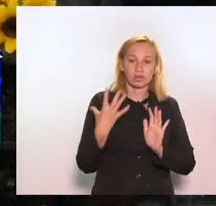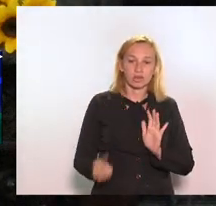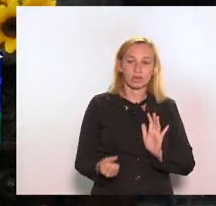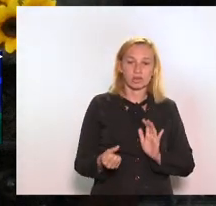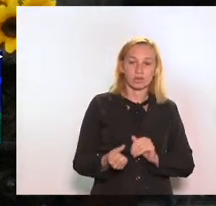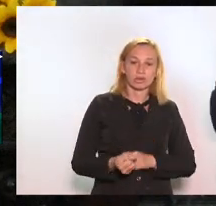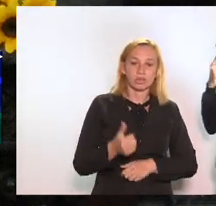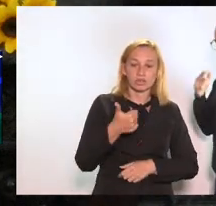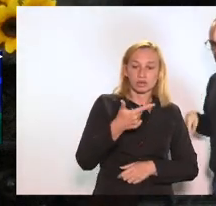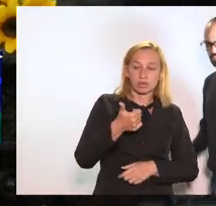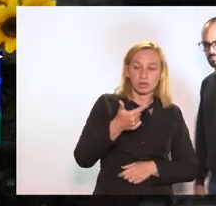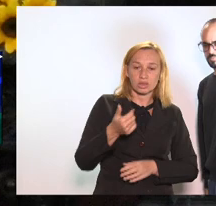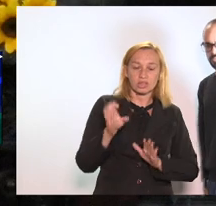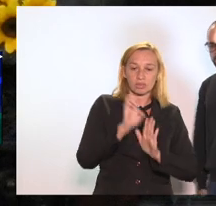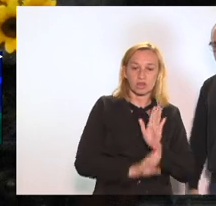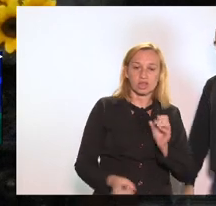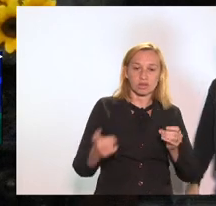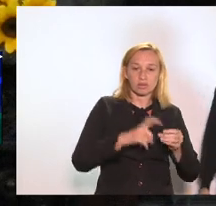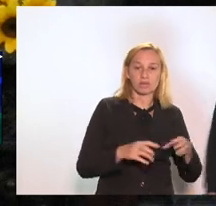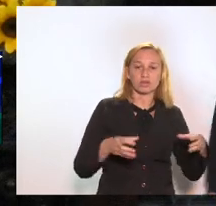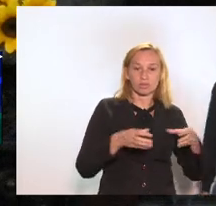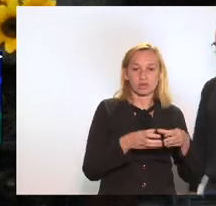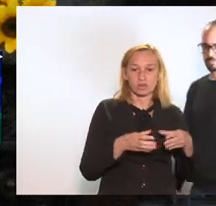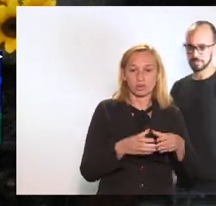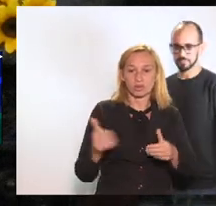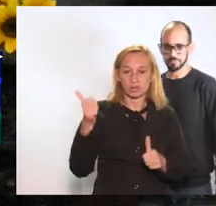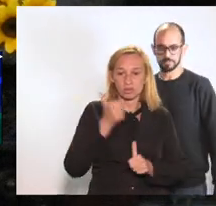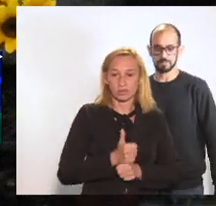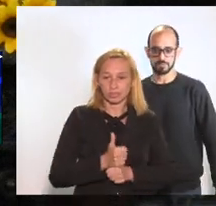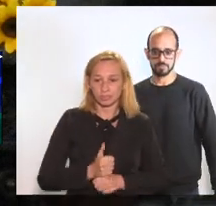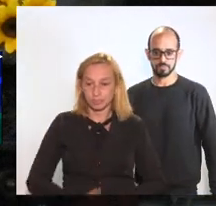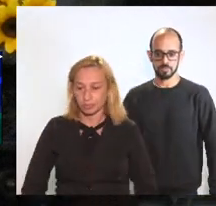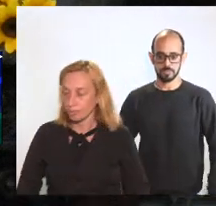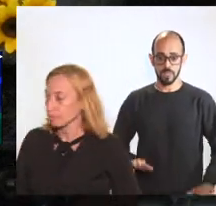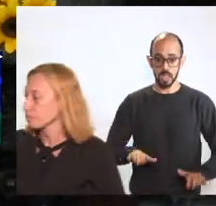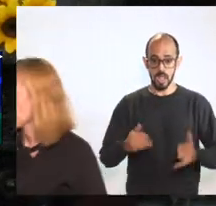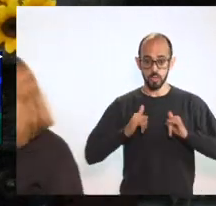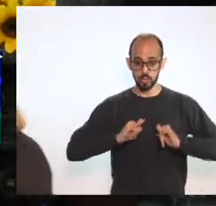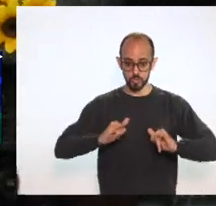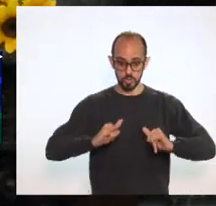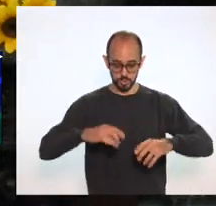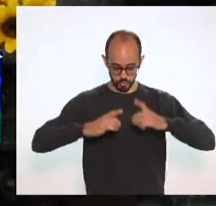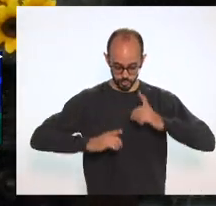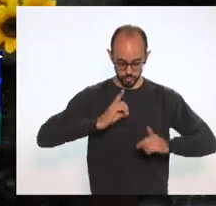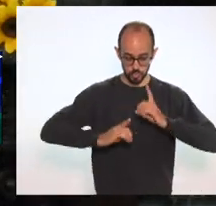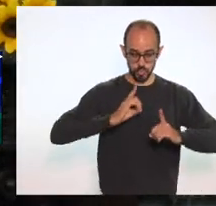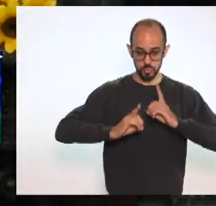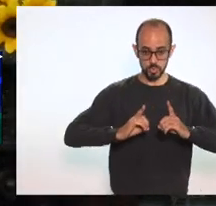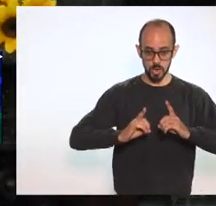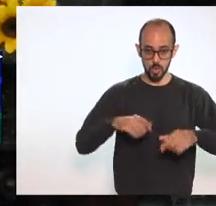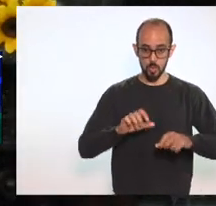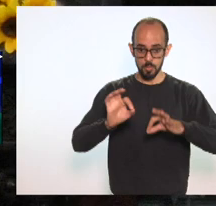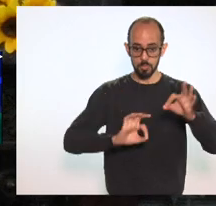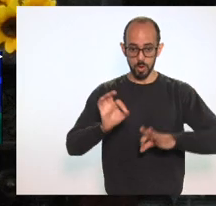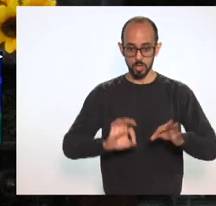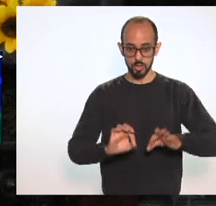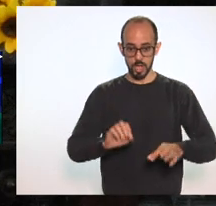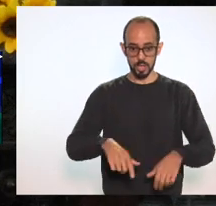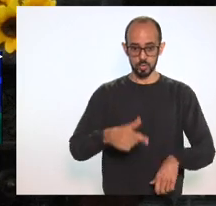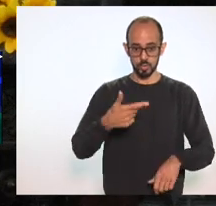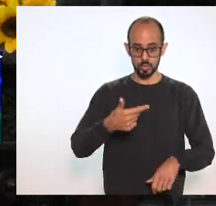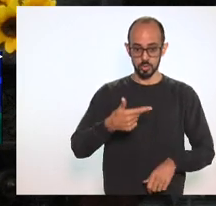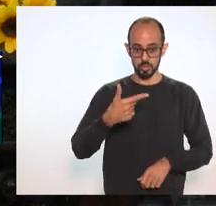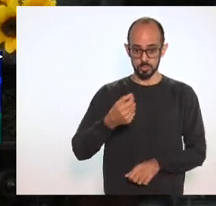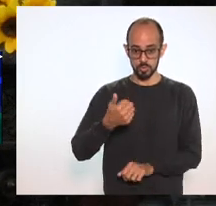proposta recebeu 12 emendas e retorna as comissões anuncio a discussão única projeto de resolução 529 2021